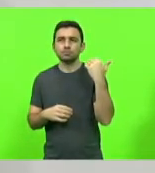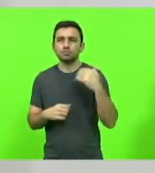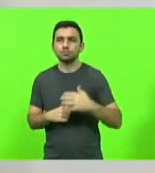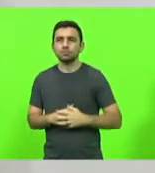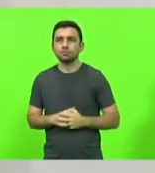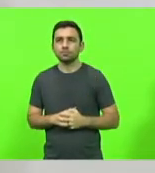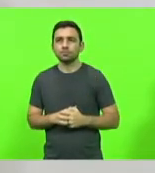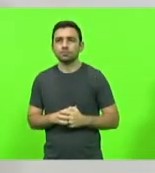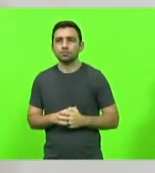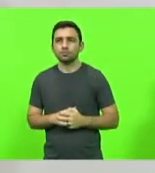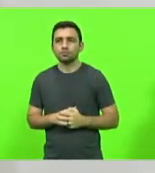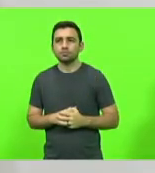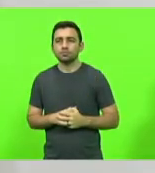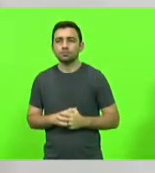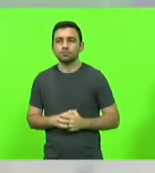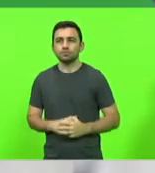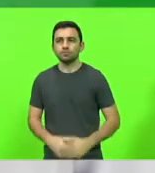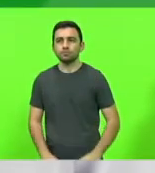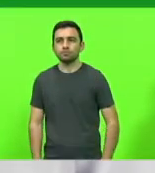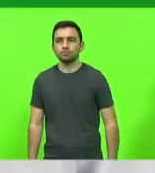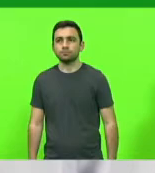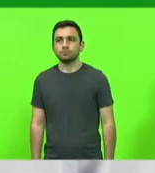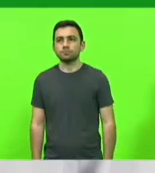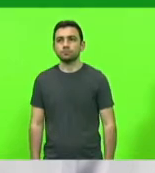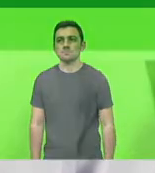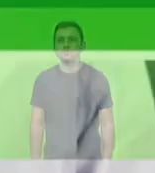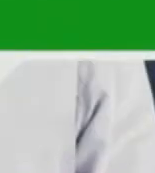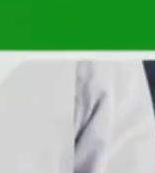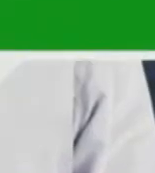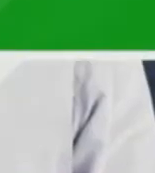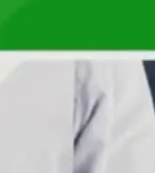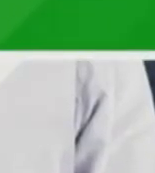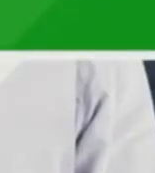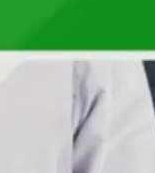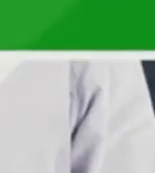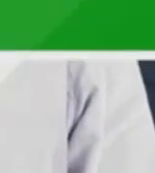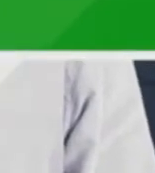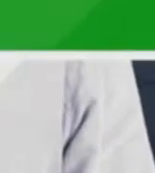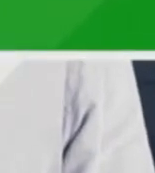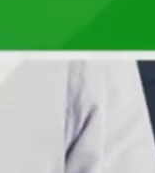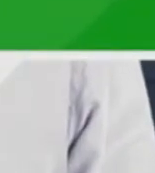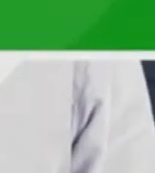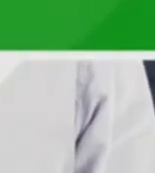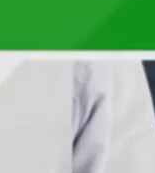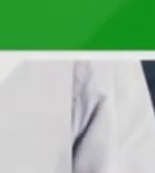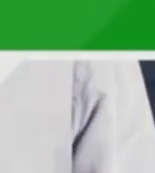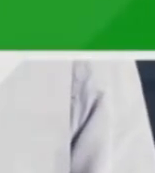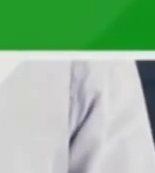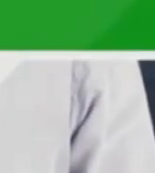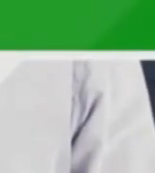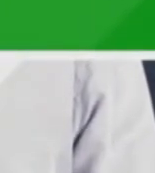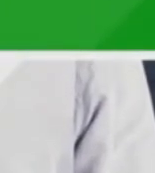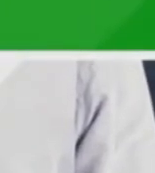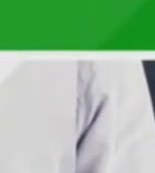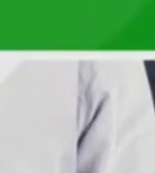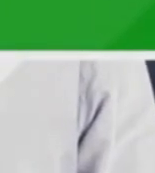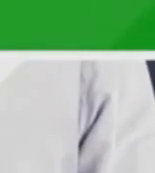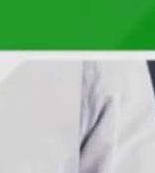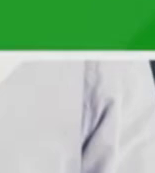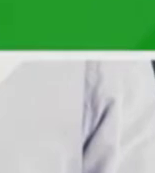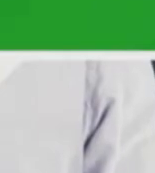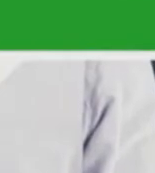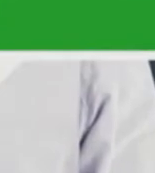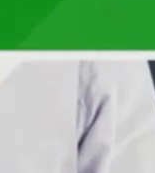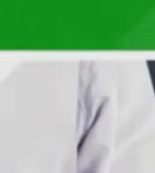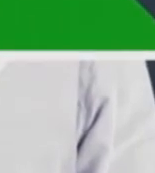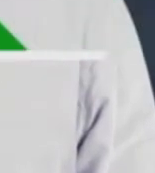é sobre... Meu nome é Thiago Bolanfrigo. Sou engenheiro e advogado e criador do projeto DNA do Pescado, projeto que desmascarou diversas